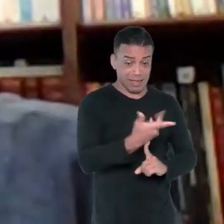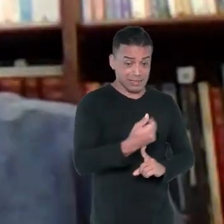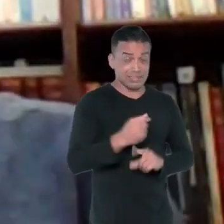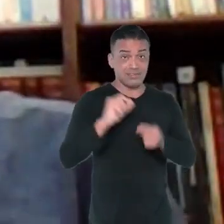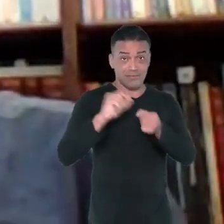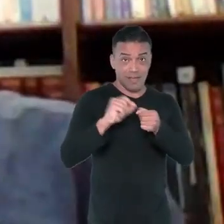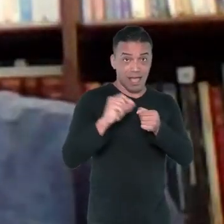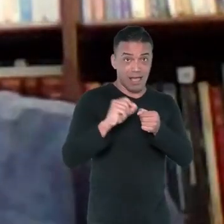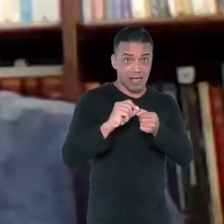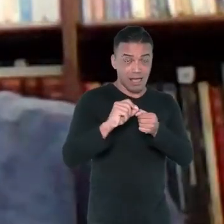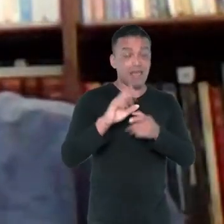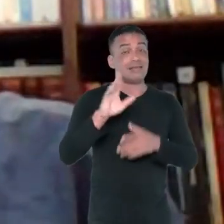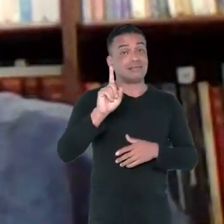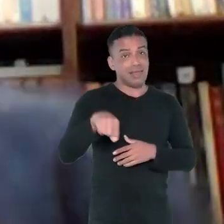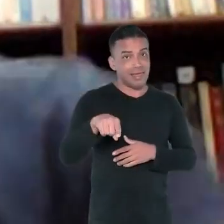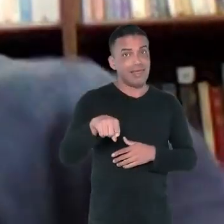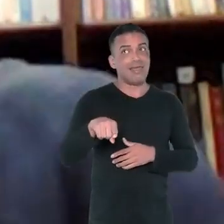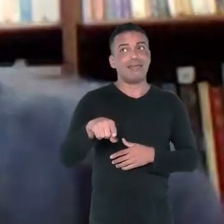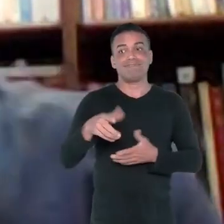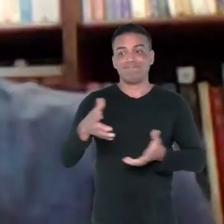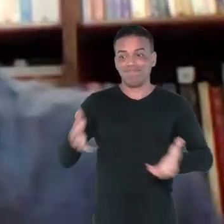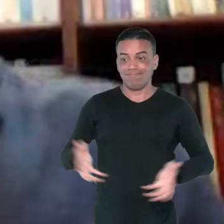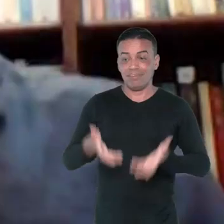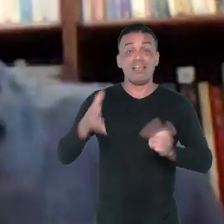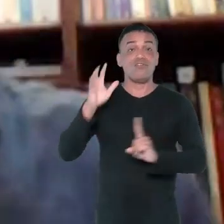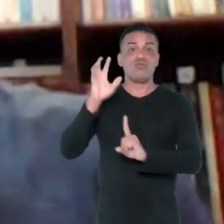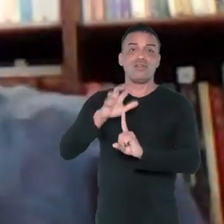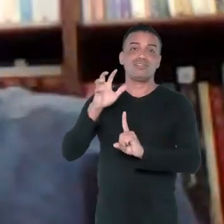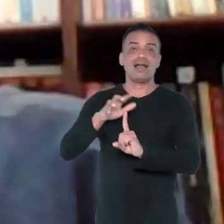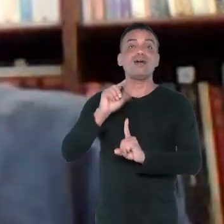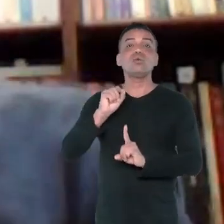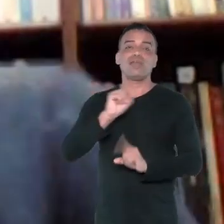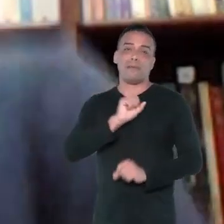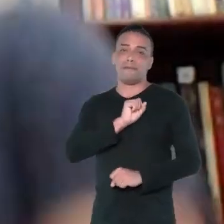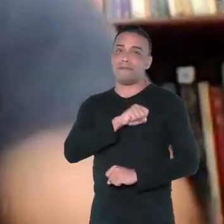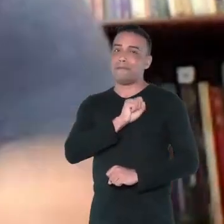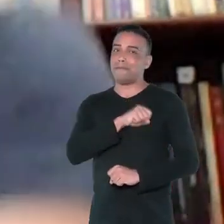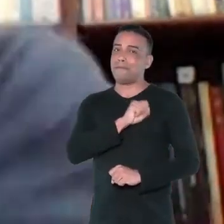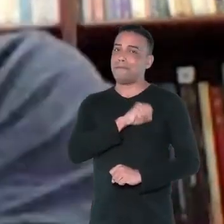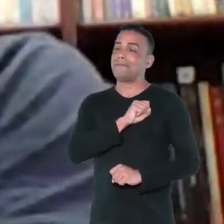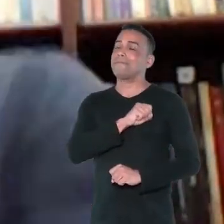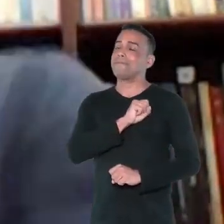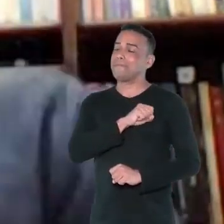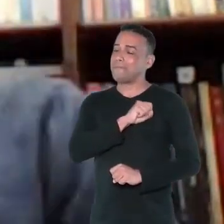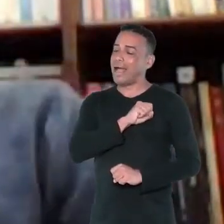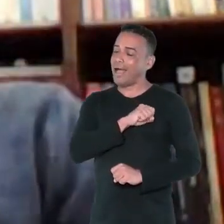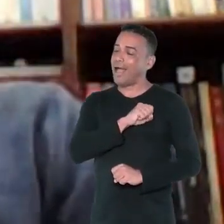arte, foi incitado pelo mal, né? Porque